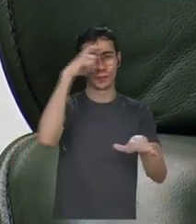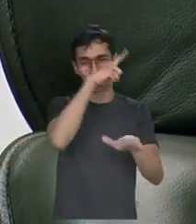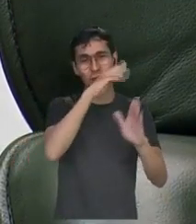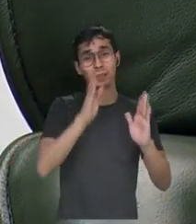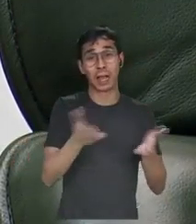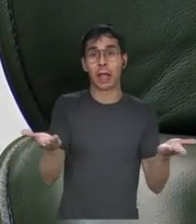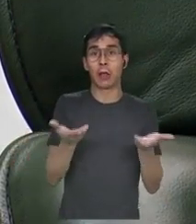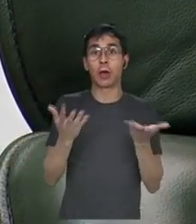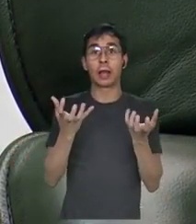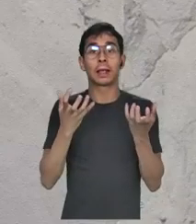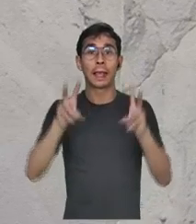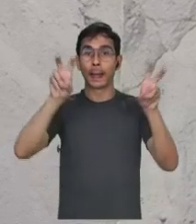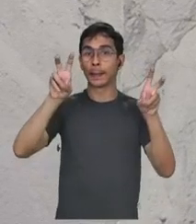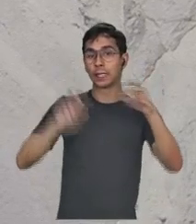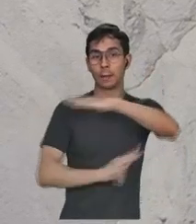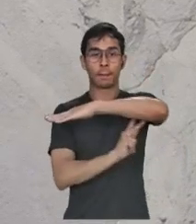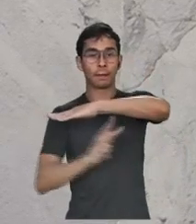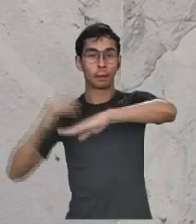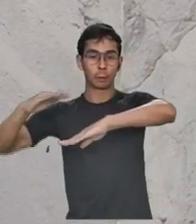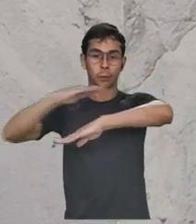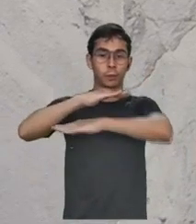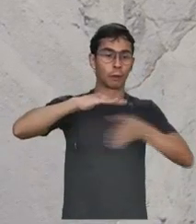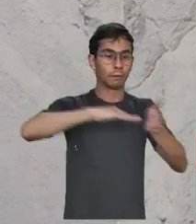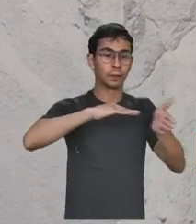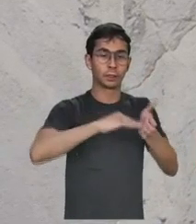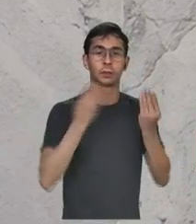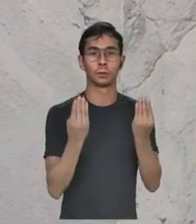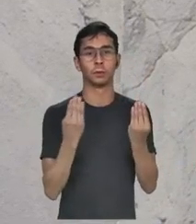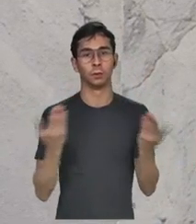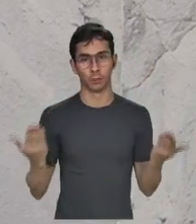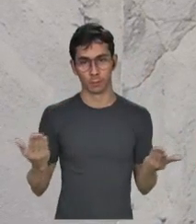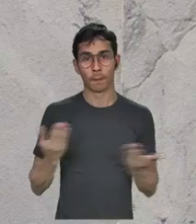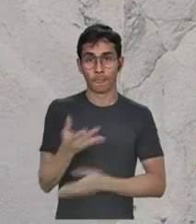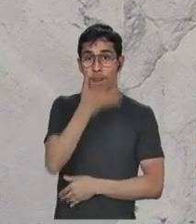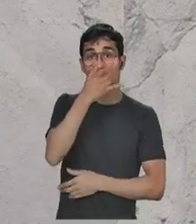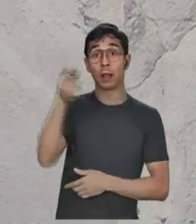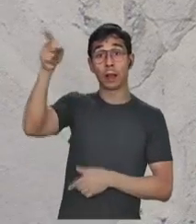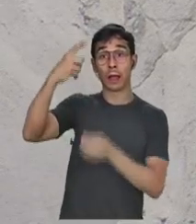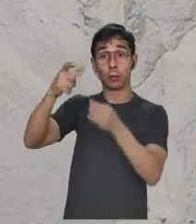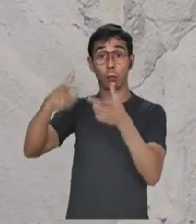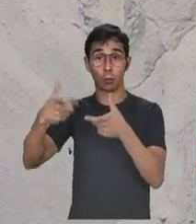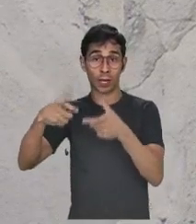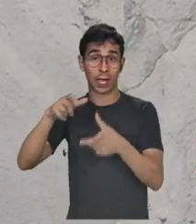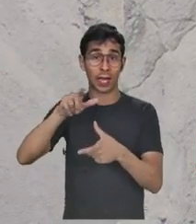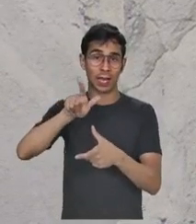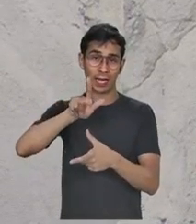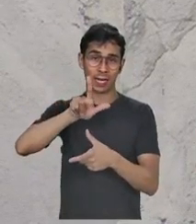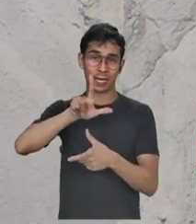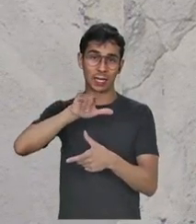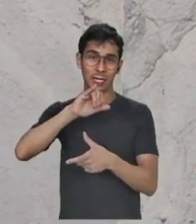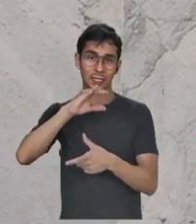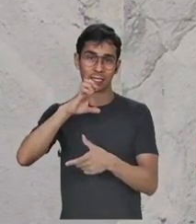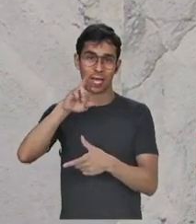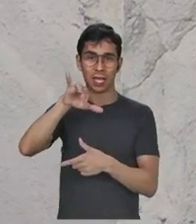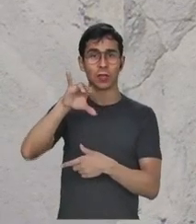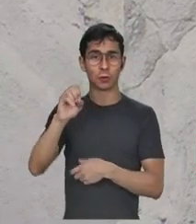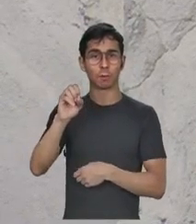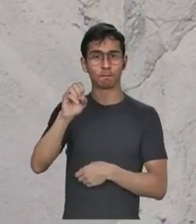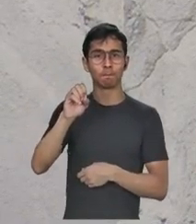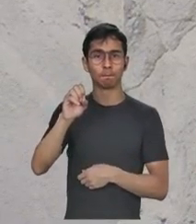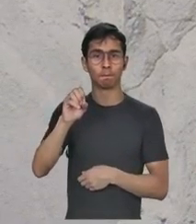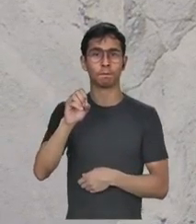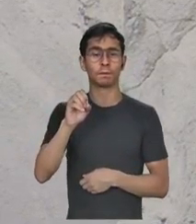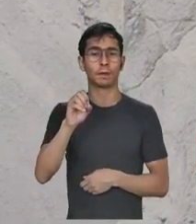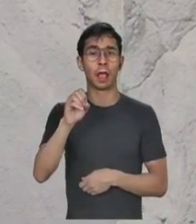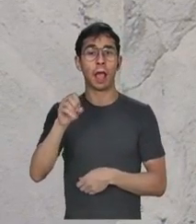fala em fechar o elevado minhocão pessoal lembrava agora há pouco no glicério também antes da gente acessar a radial o que